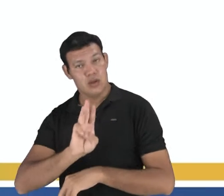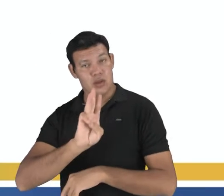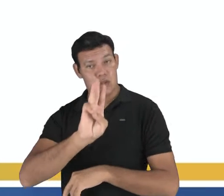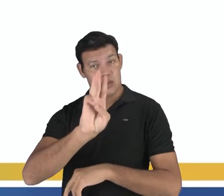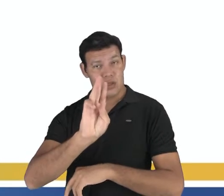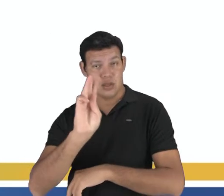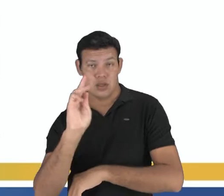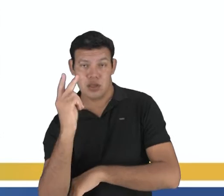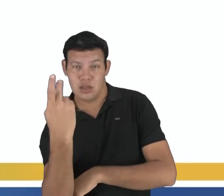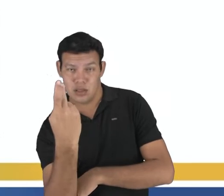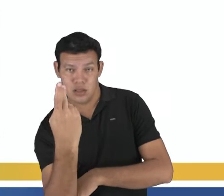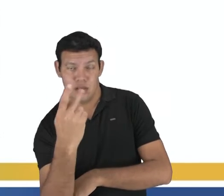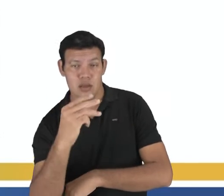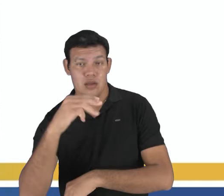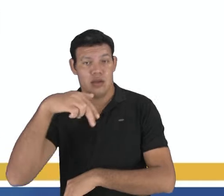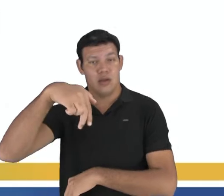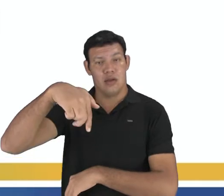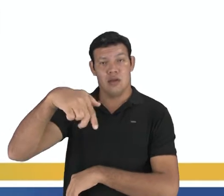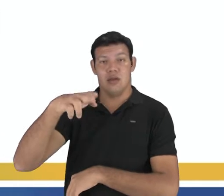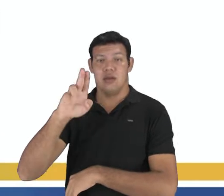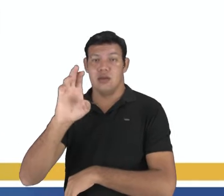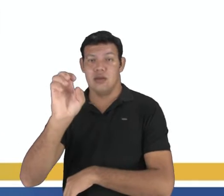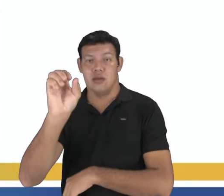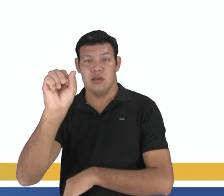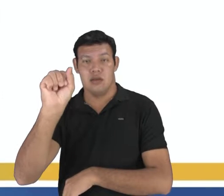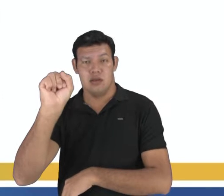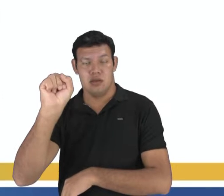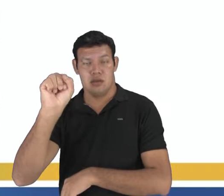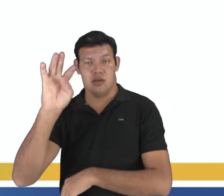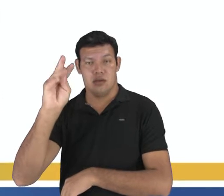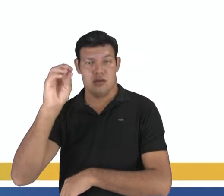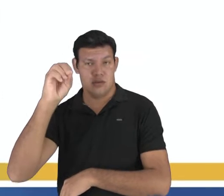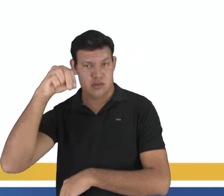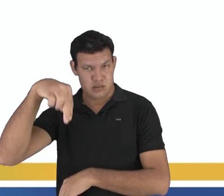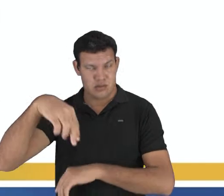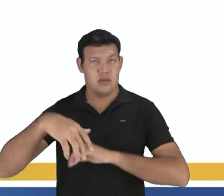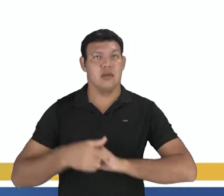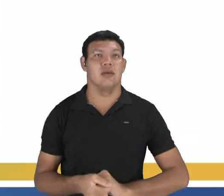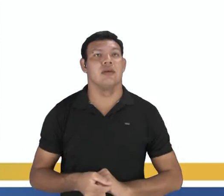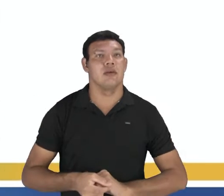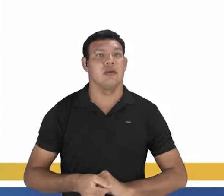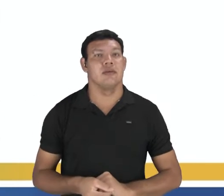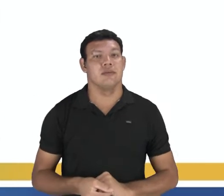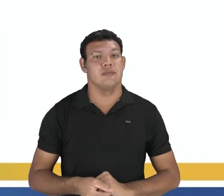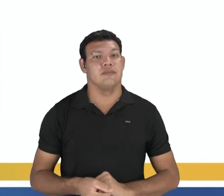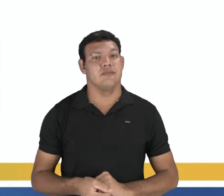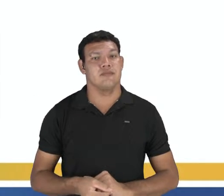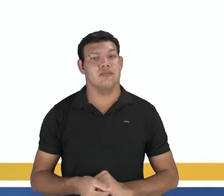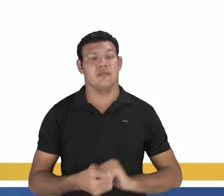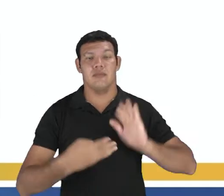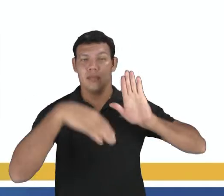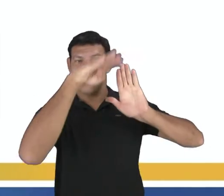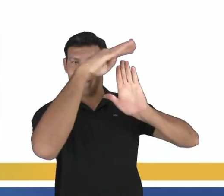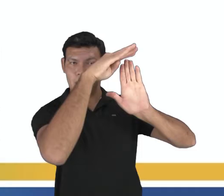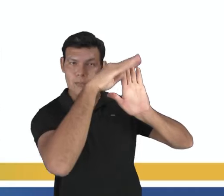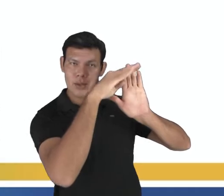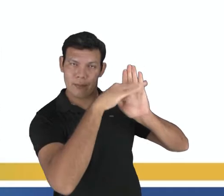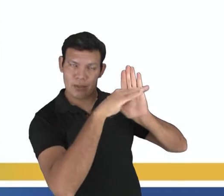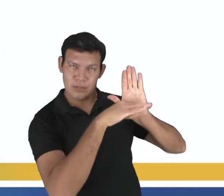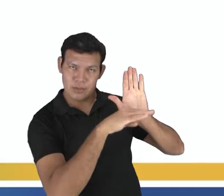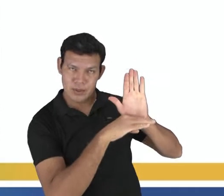Words beleza e essa aqui são as nossas w Eight questions